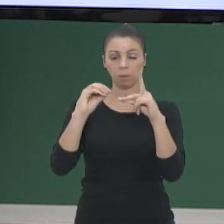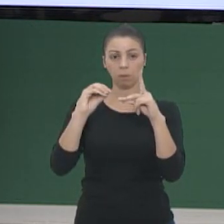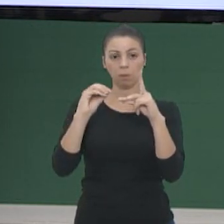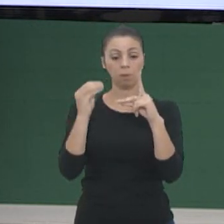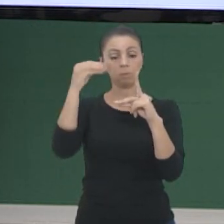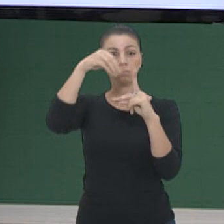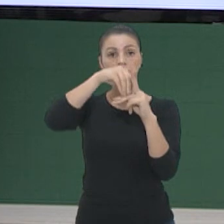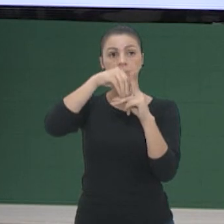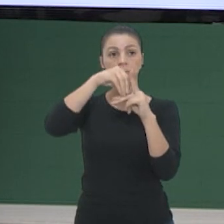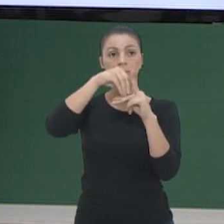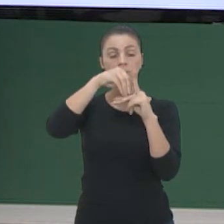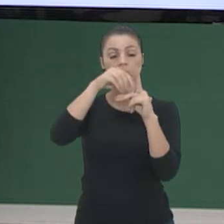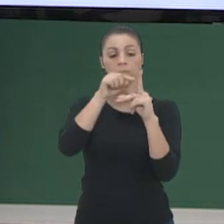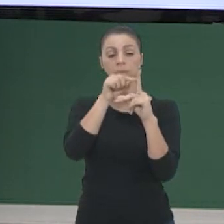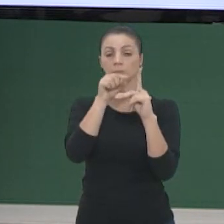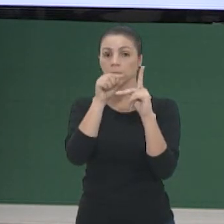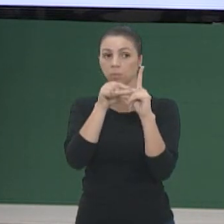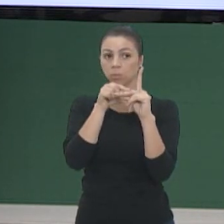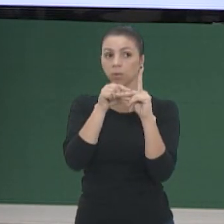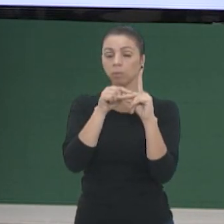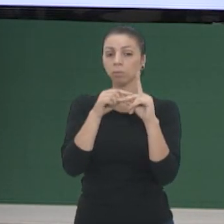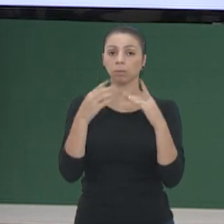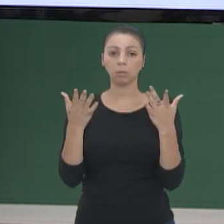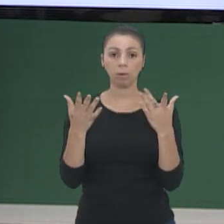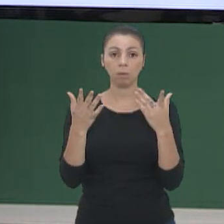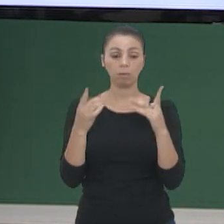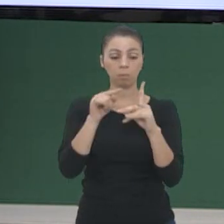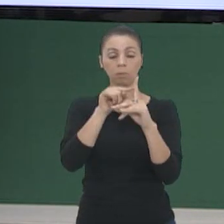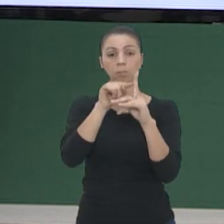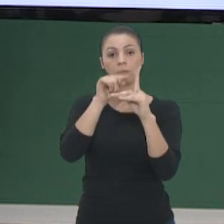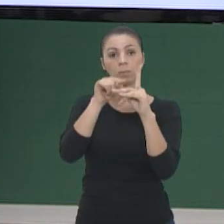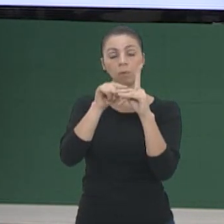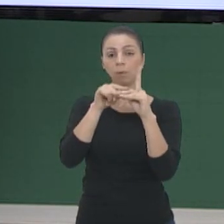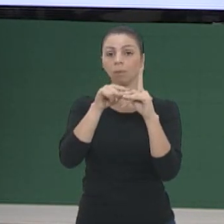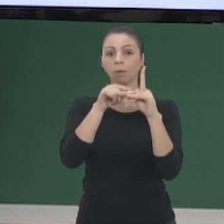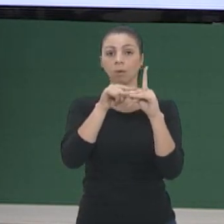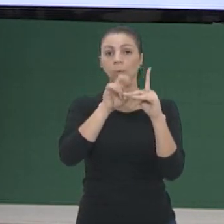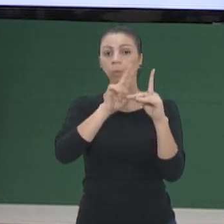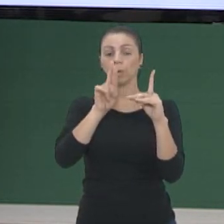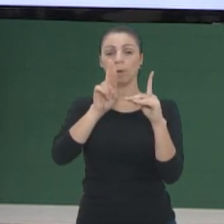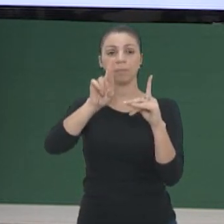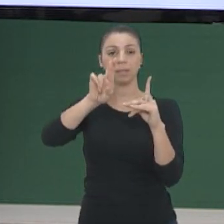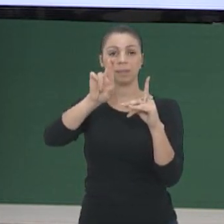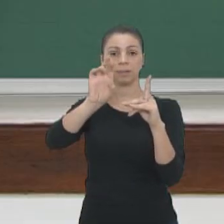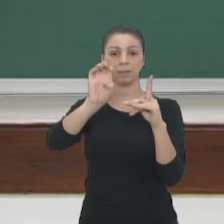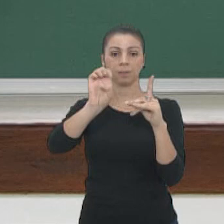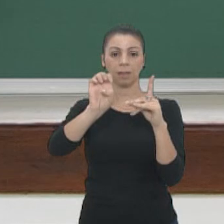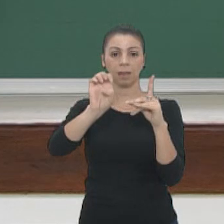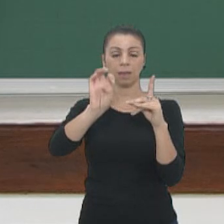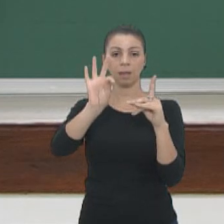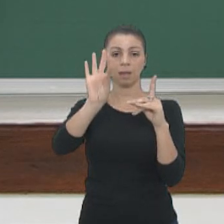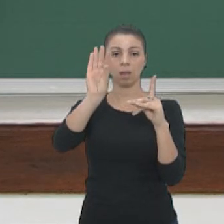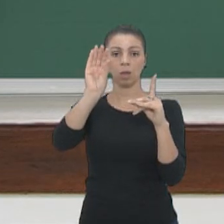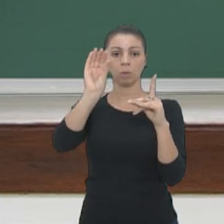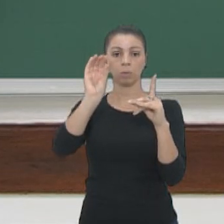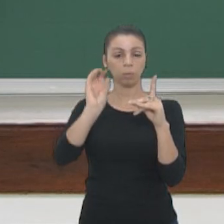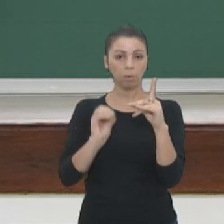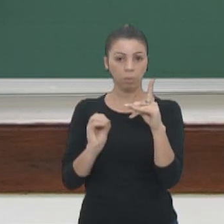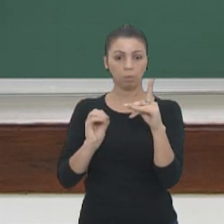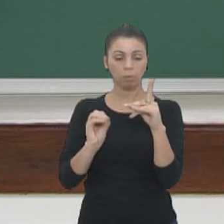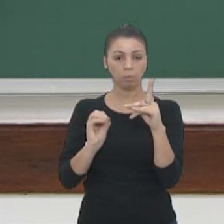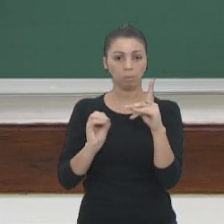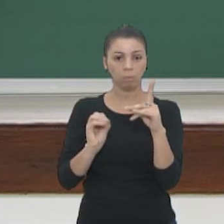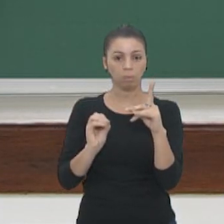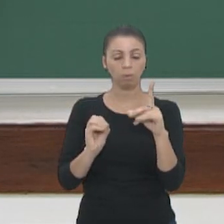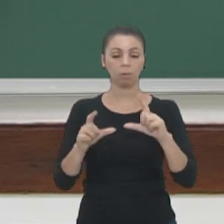um deles igual a 90 graus, ou seja, ele tem um ângulo reto. Isso foi falado nas outras aulas. Eu